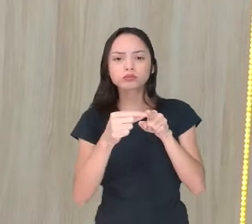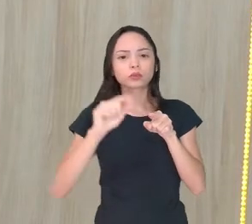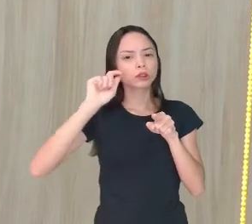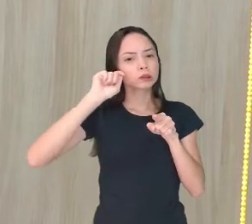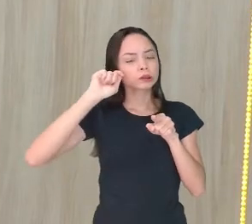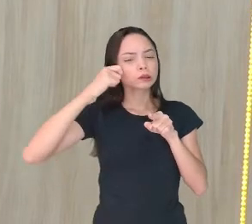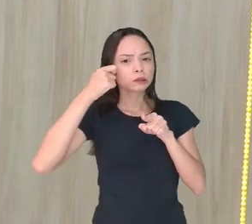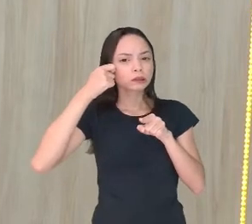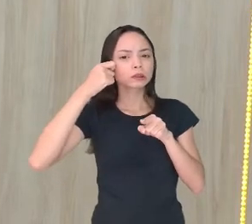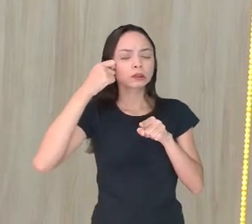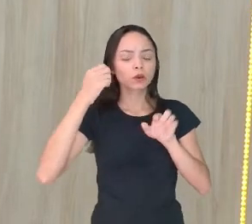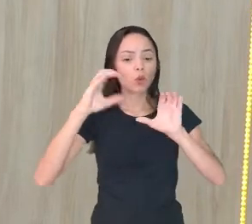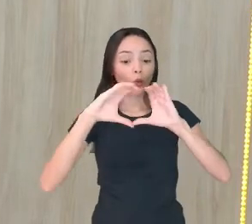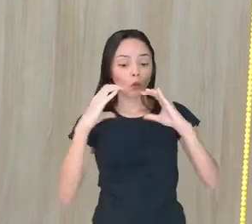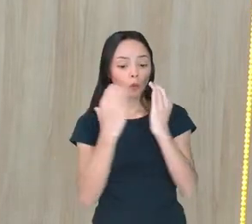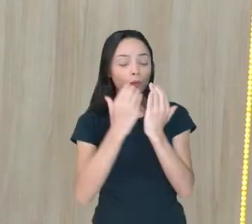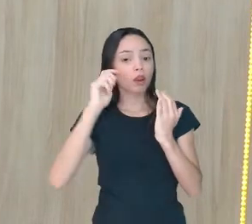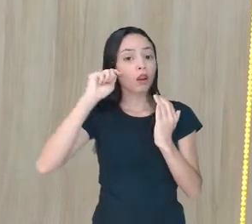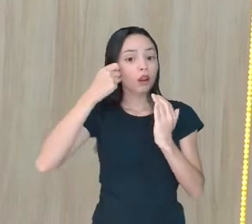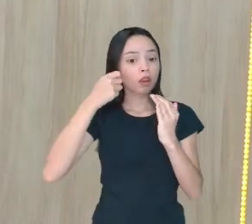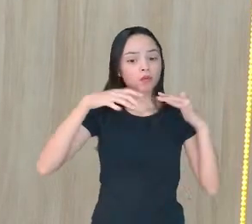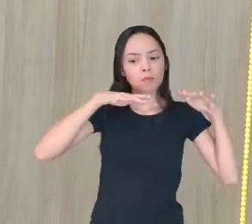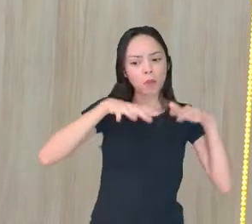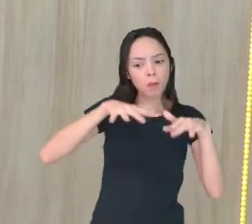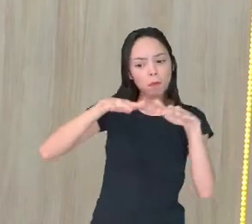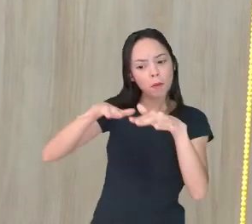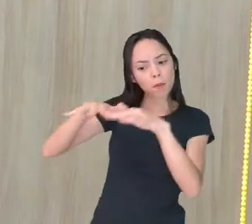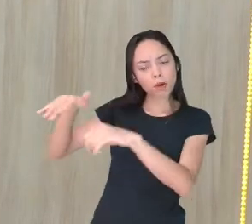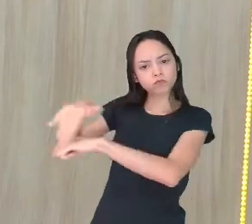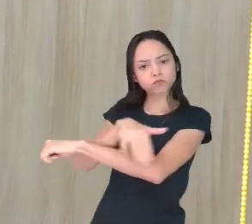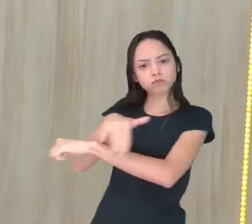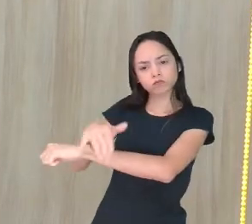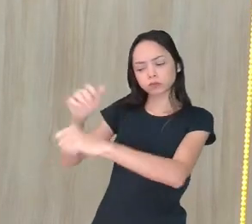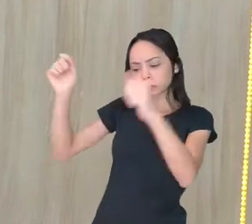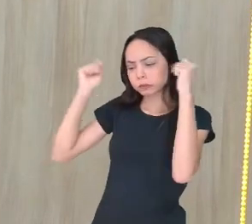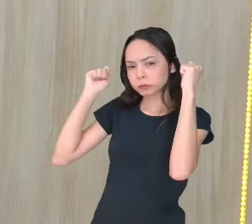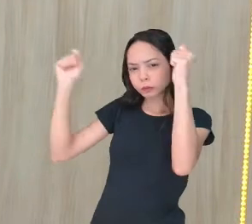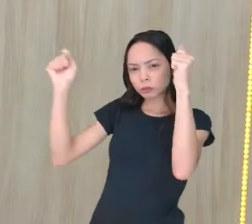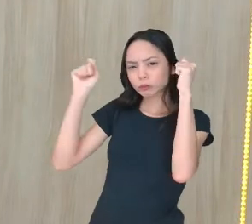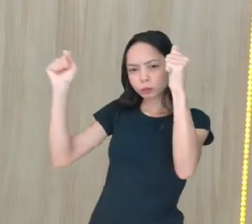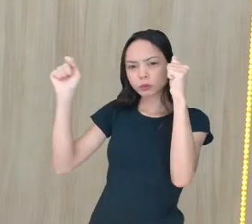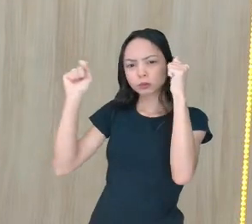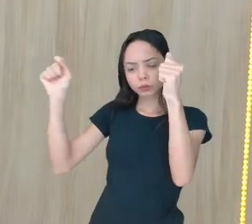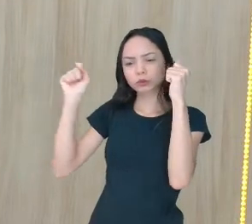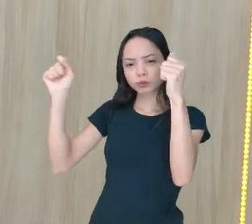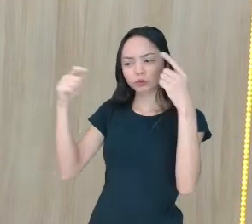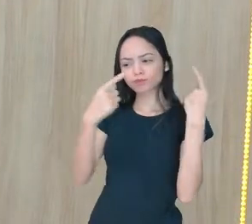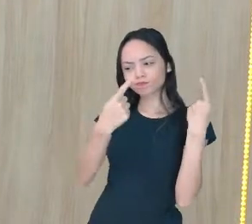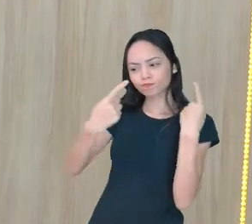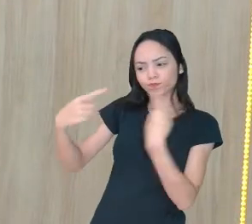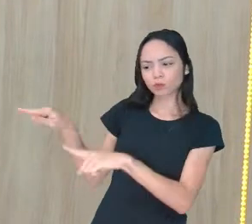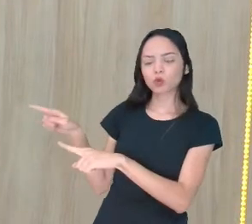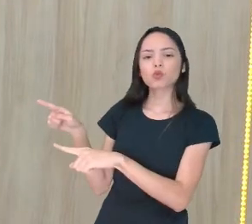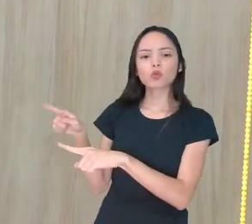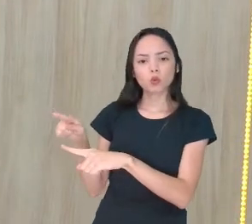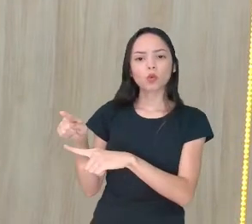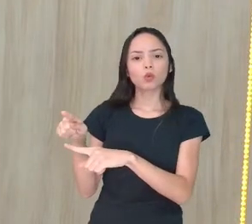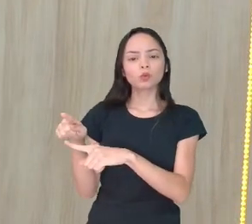negras, né, lá nos Estados Unidos saíram para as ruas para protestarem contra o assassinato e contra o racismo,